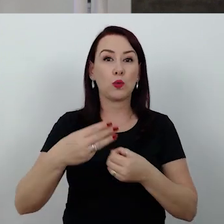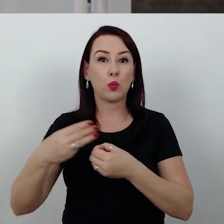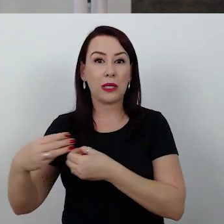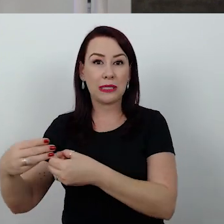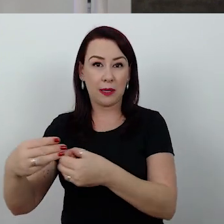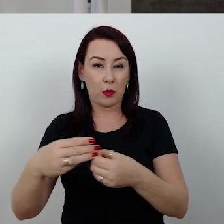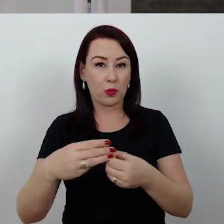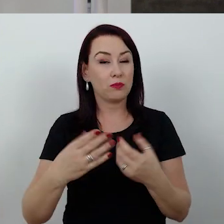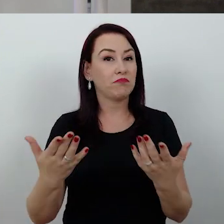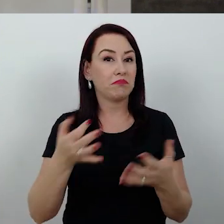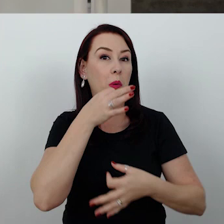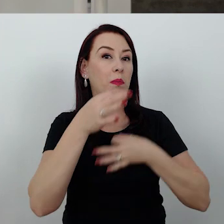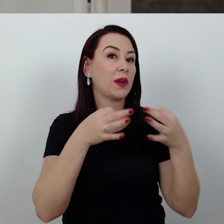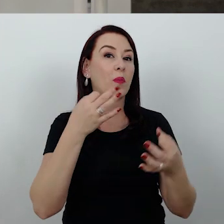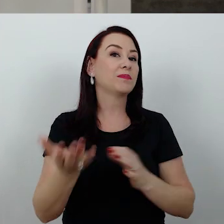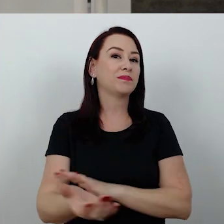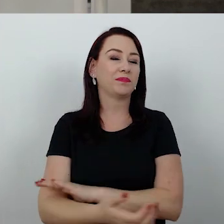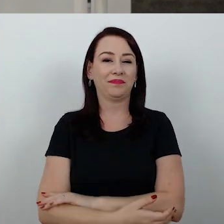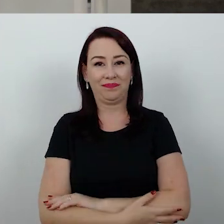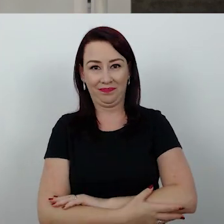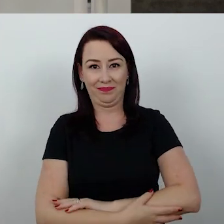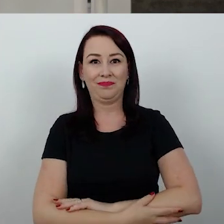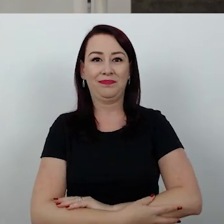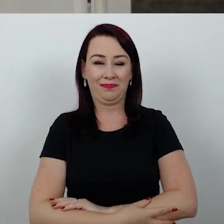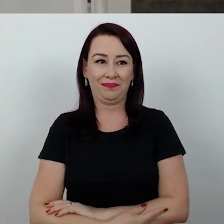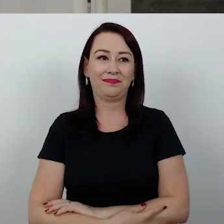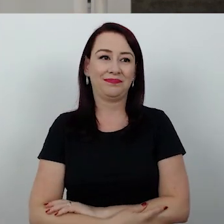ou pelo menos no município de vocês, o que vocês esperam disso.